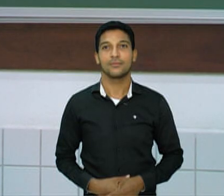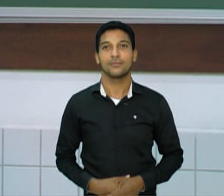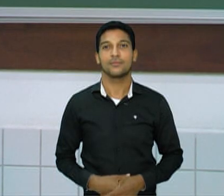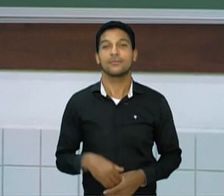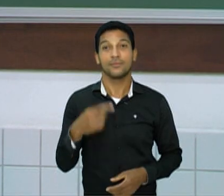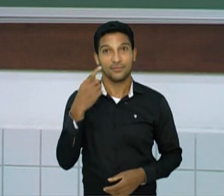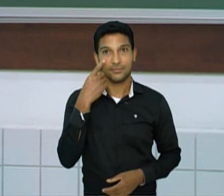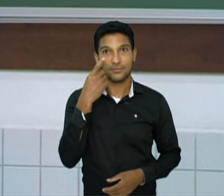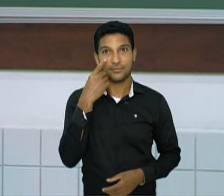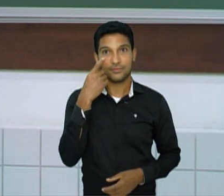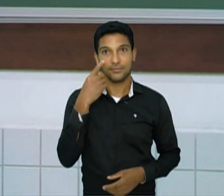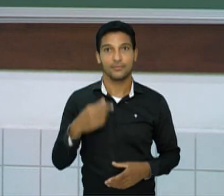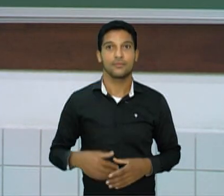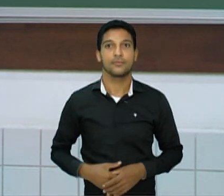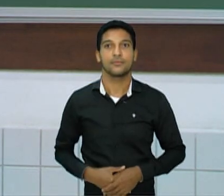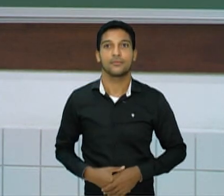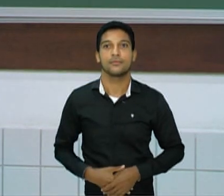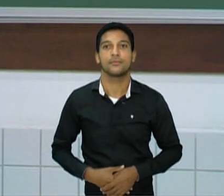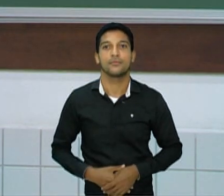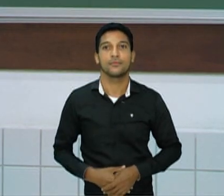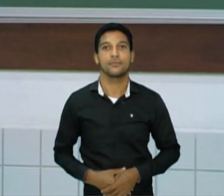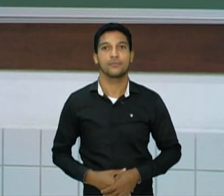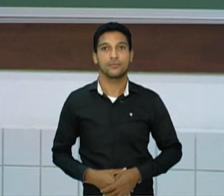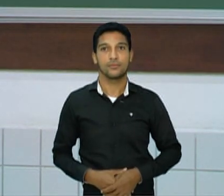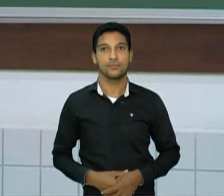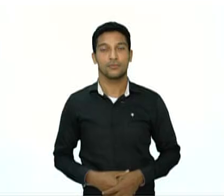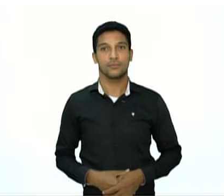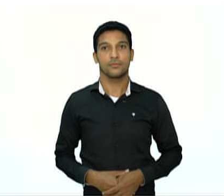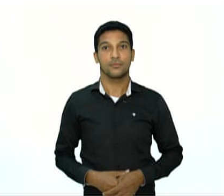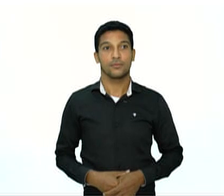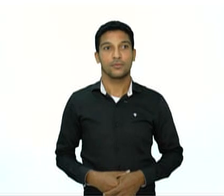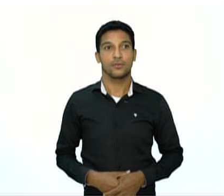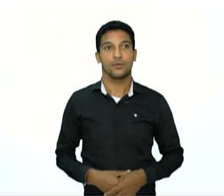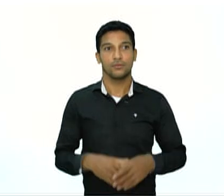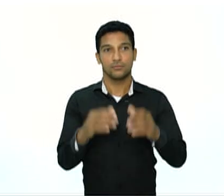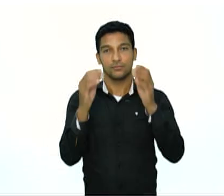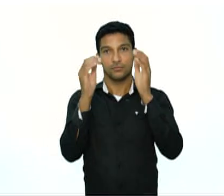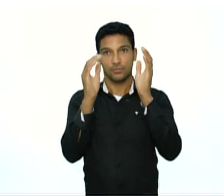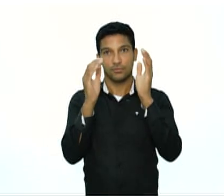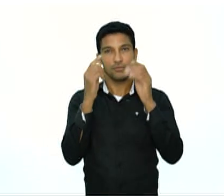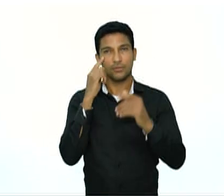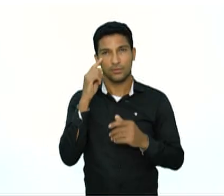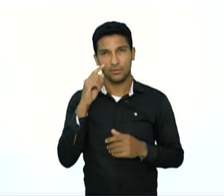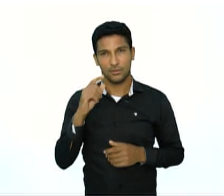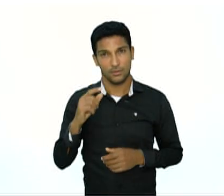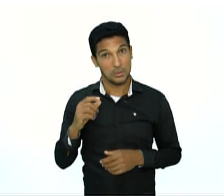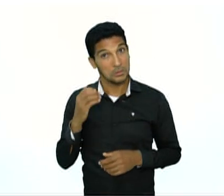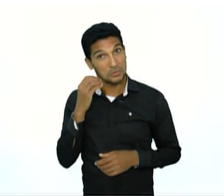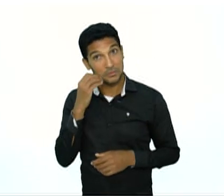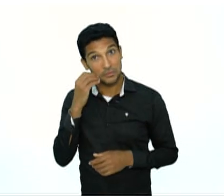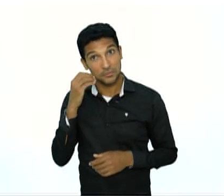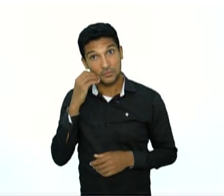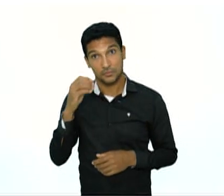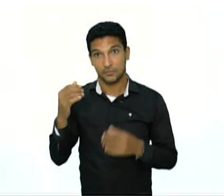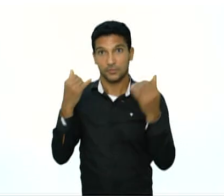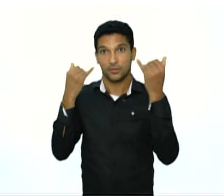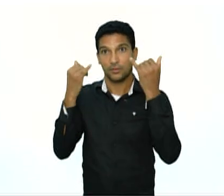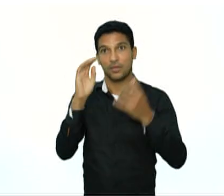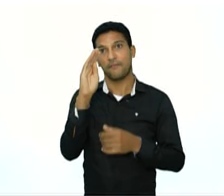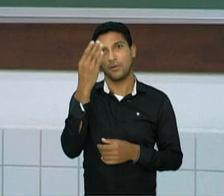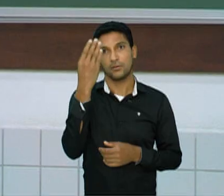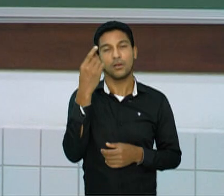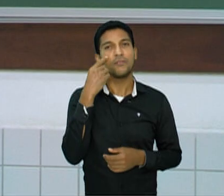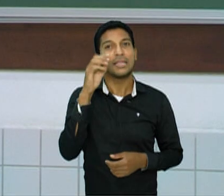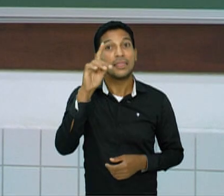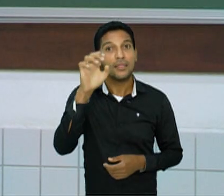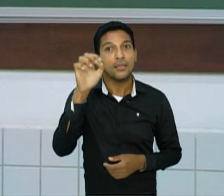Vamos analisar juntos? Observe aqui. Há chances de que a notícia seja falsa. Olha o de que ali. Se